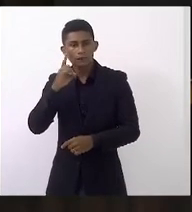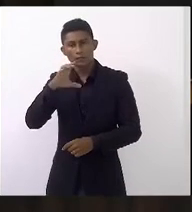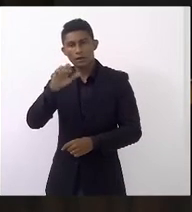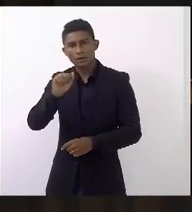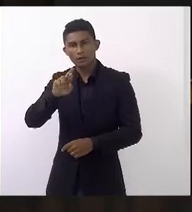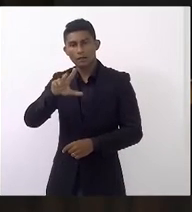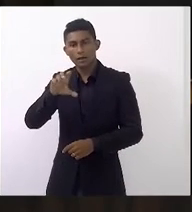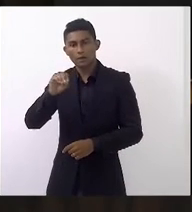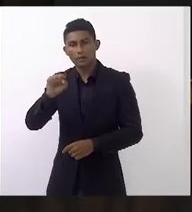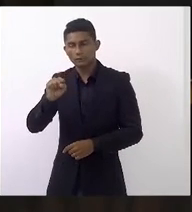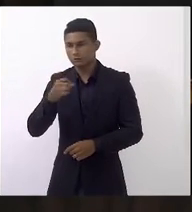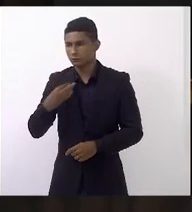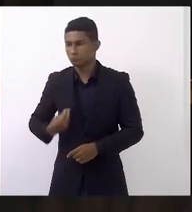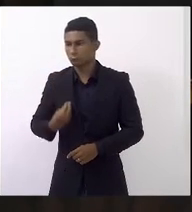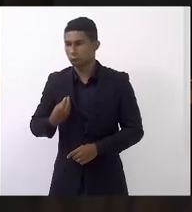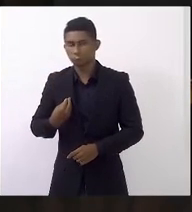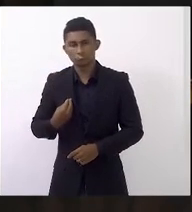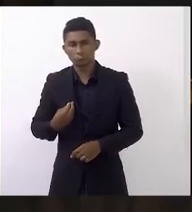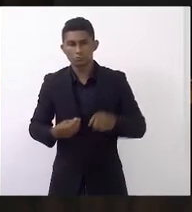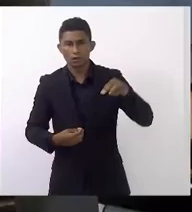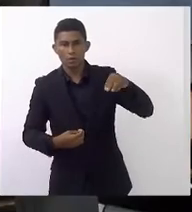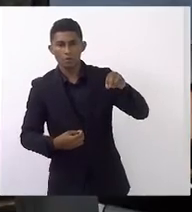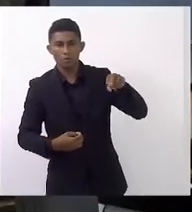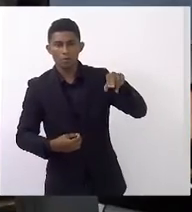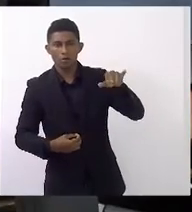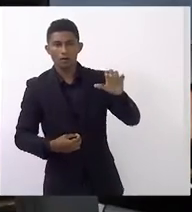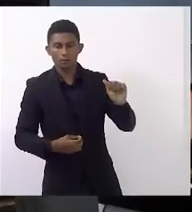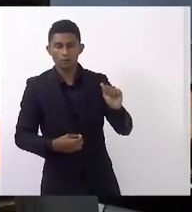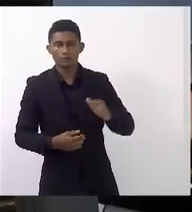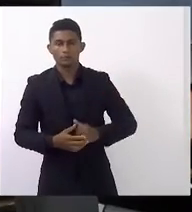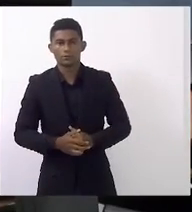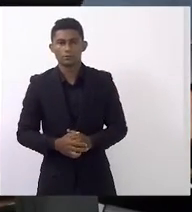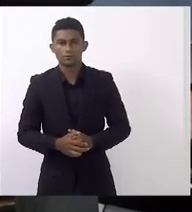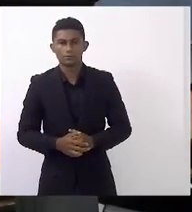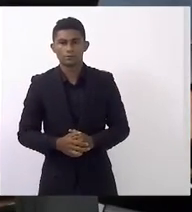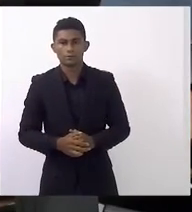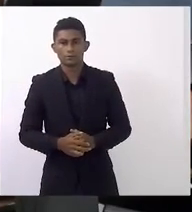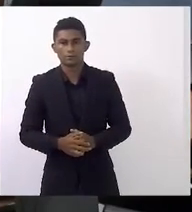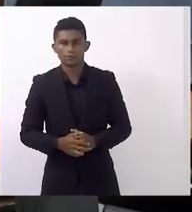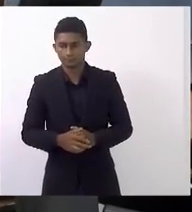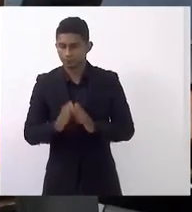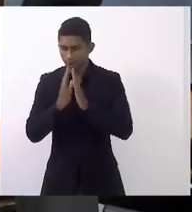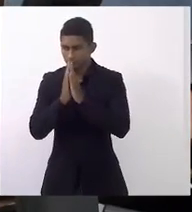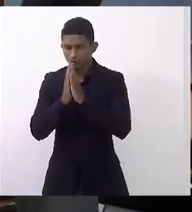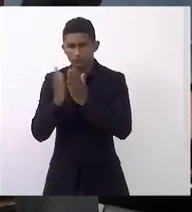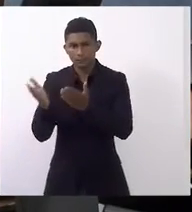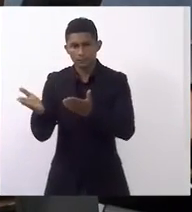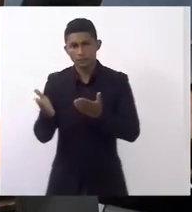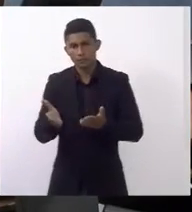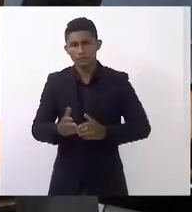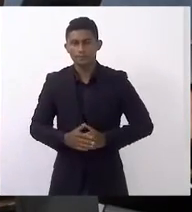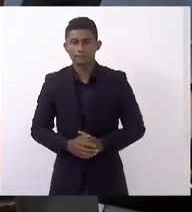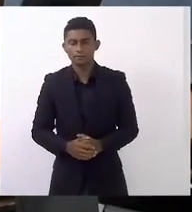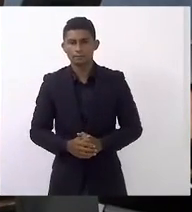Deputada Mônica Francisco. Deputada Mônica Francisco, por gentileza, deputada.